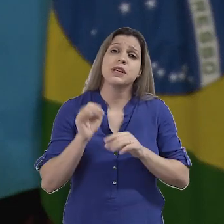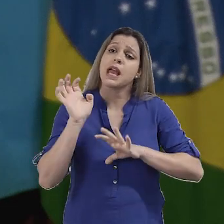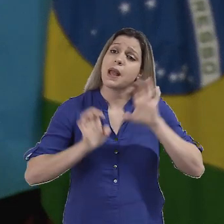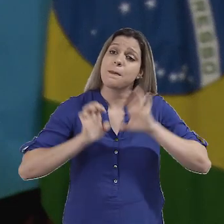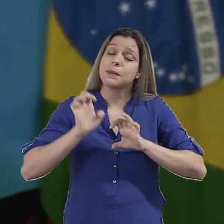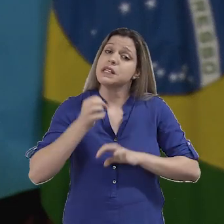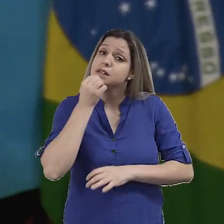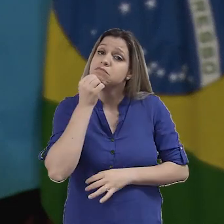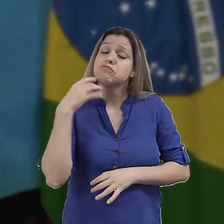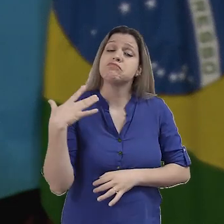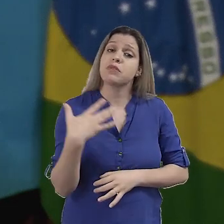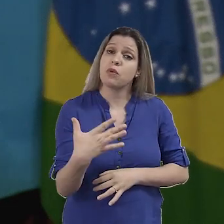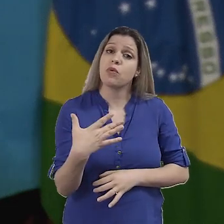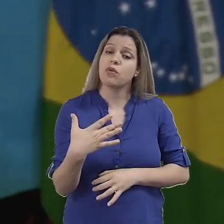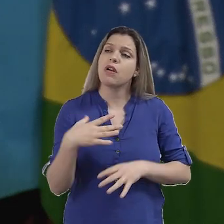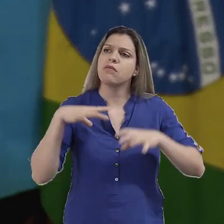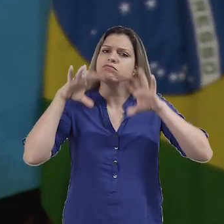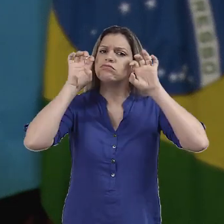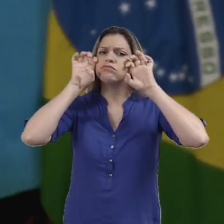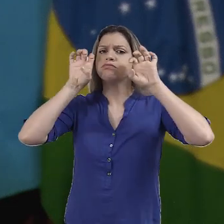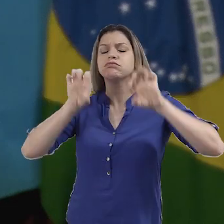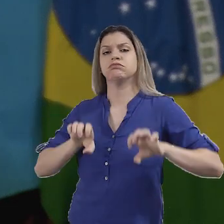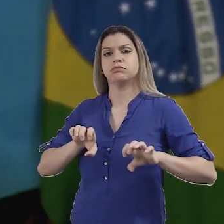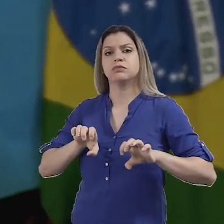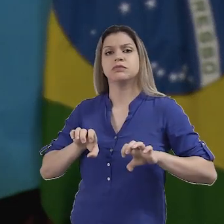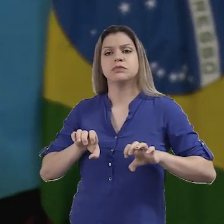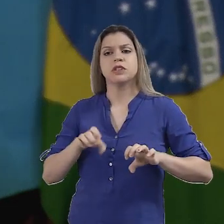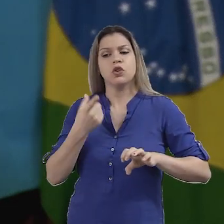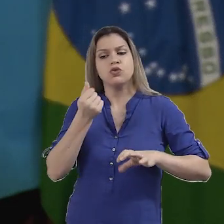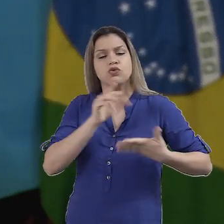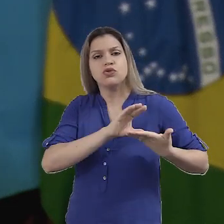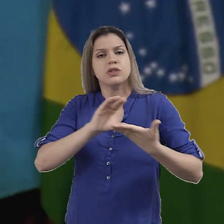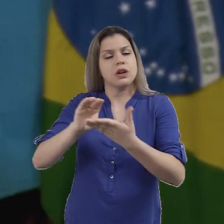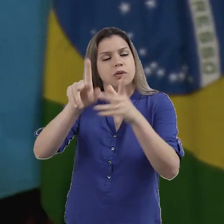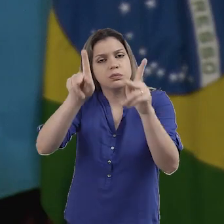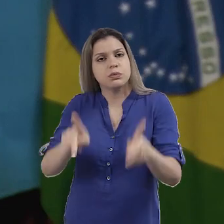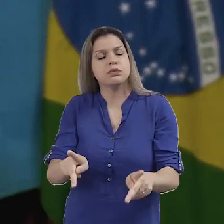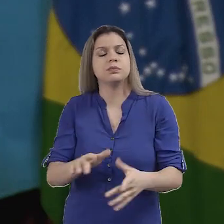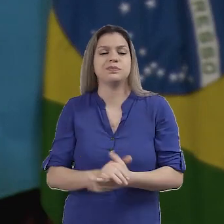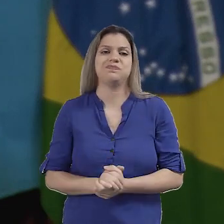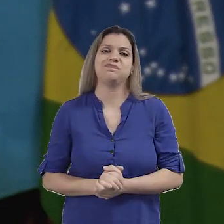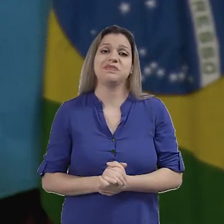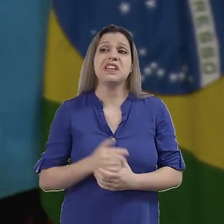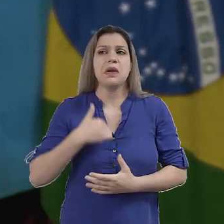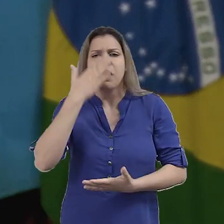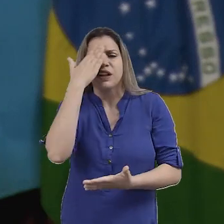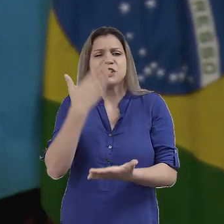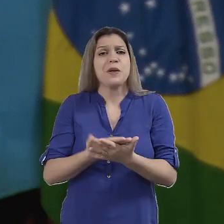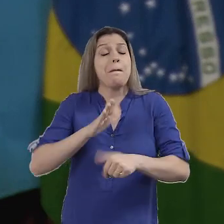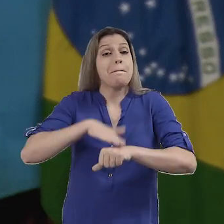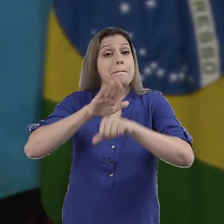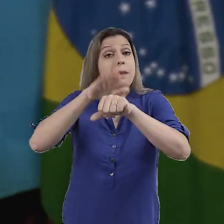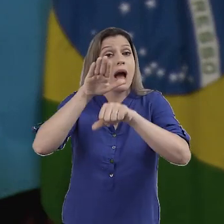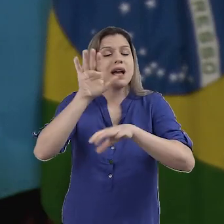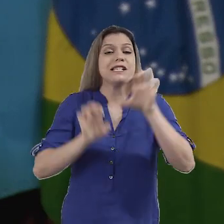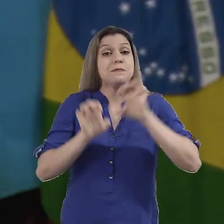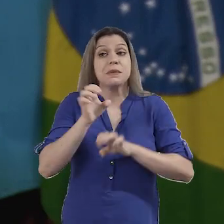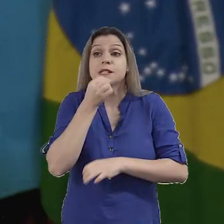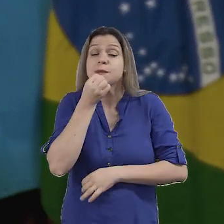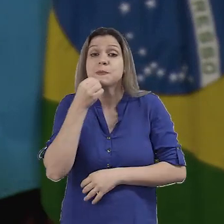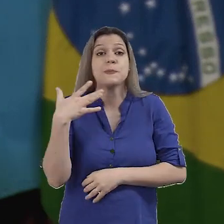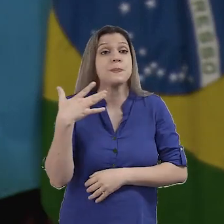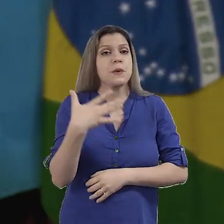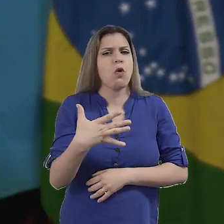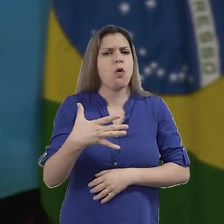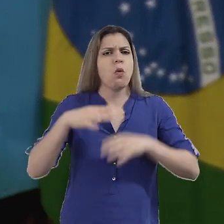atrair fornecedores bons, que vale a pena a gente investir o dinheiro público. E eu acredito que quanto mais